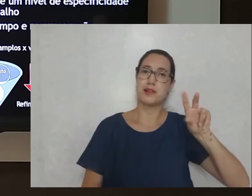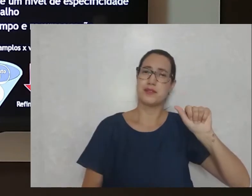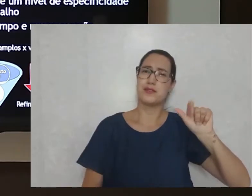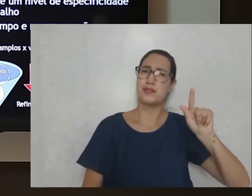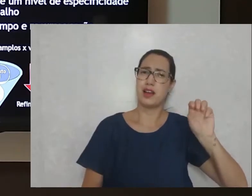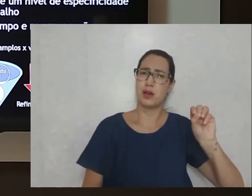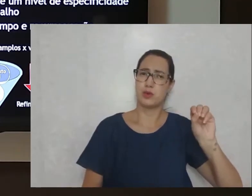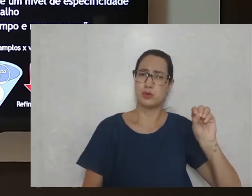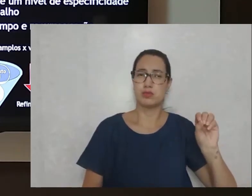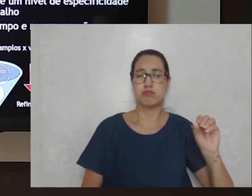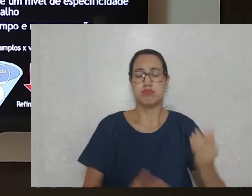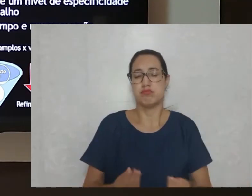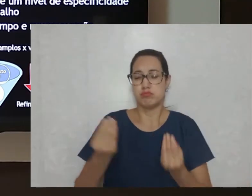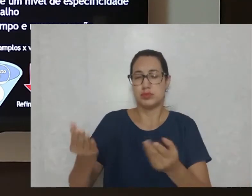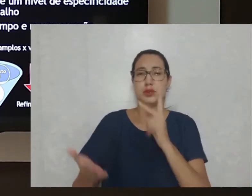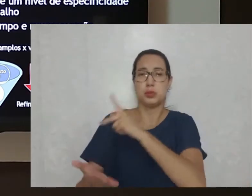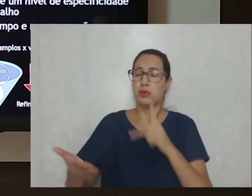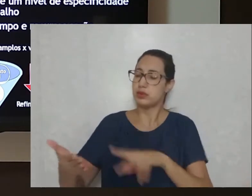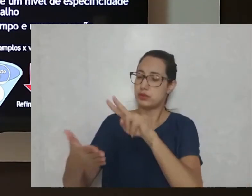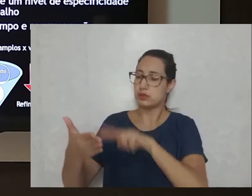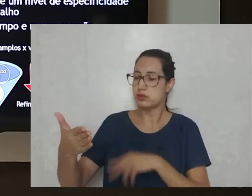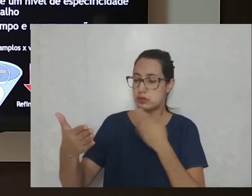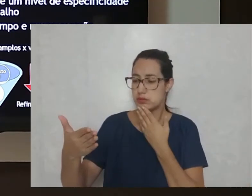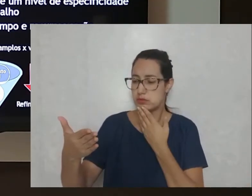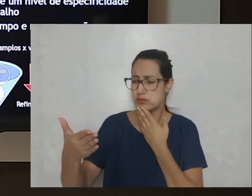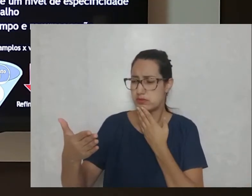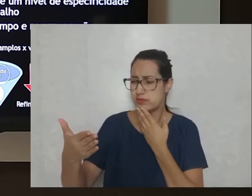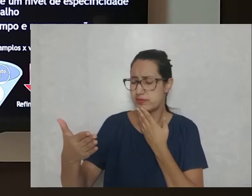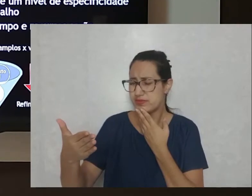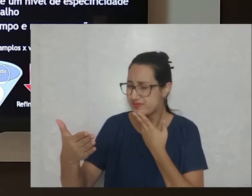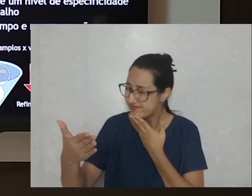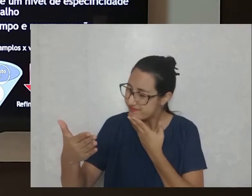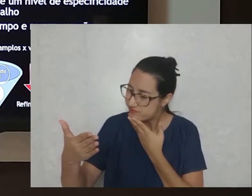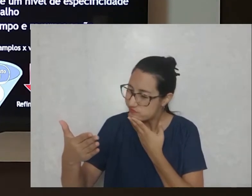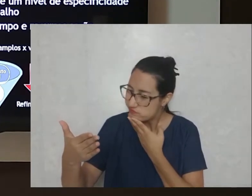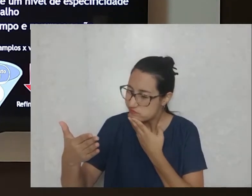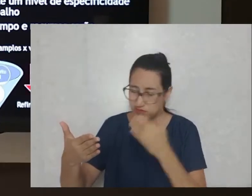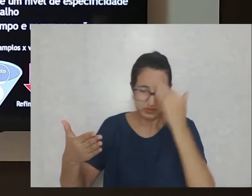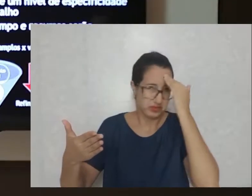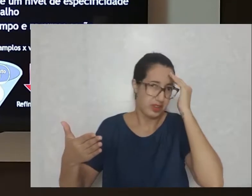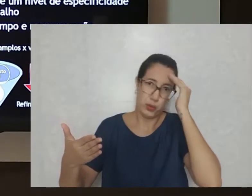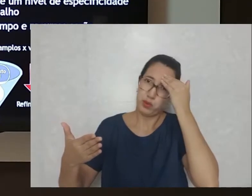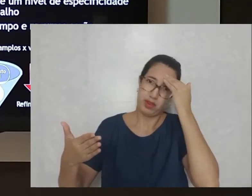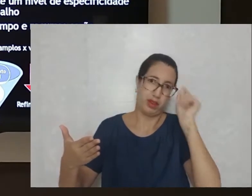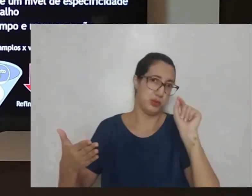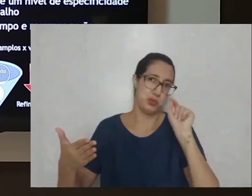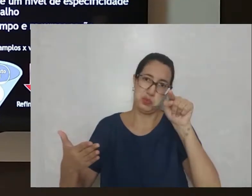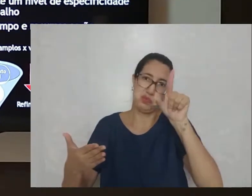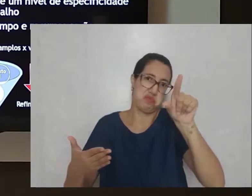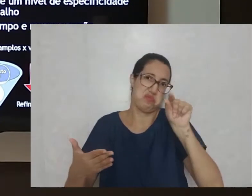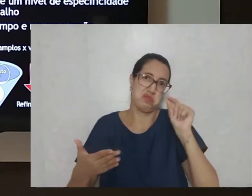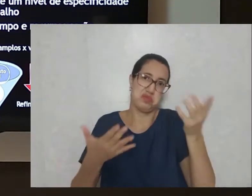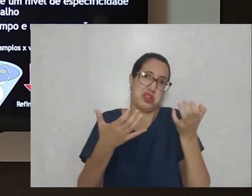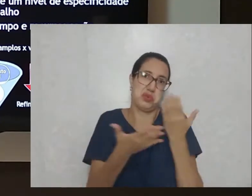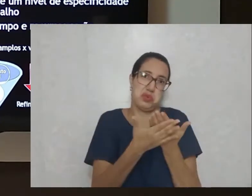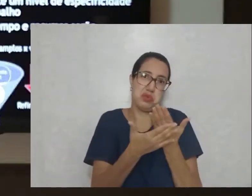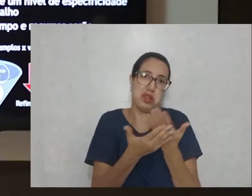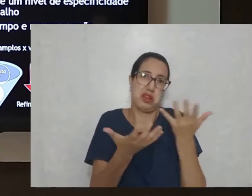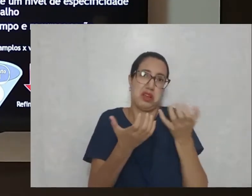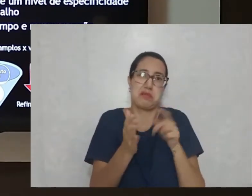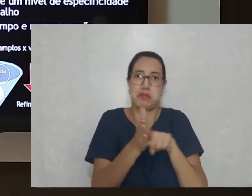vai ler, um pesquisador vai ler e ele não entende o que é que você vai fazer. Então, assim, uma coisa vaga é uma coisa que fica meio que assim, pode ser uma